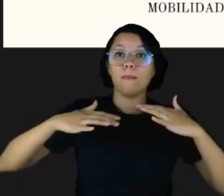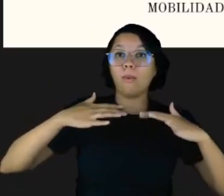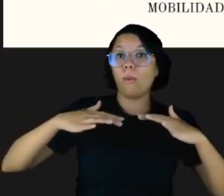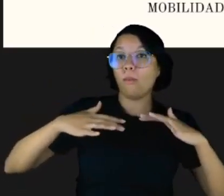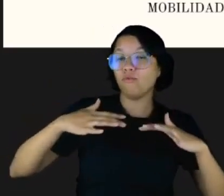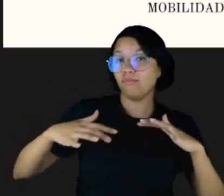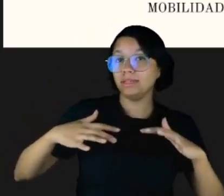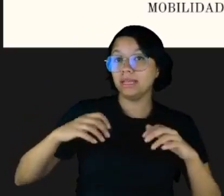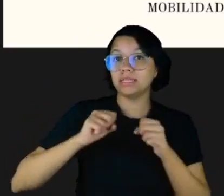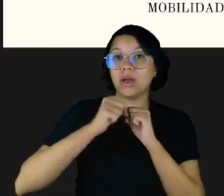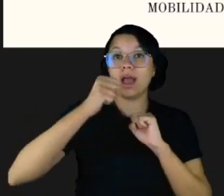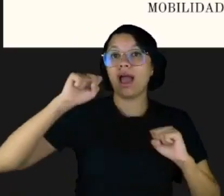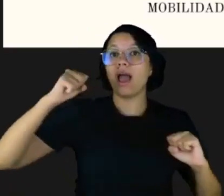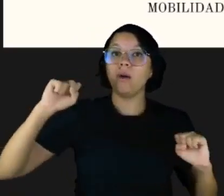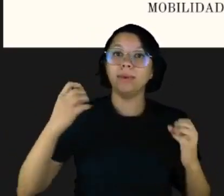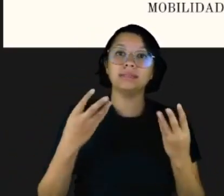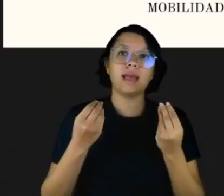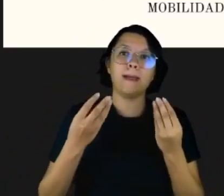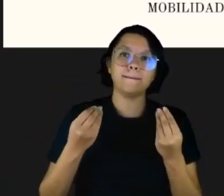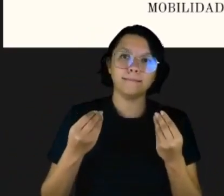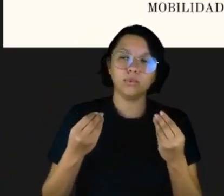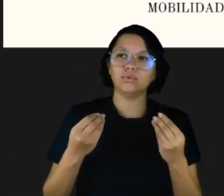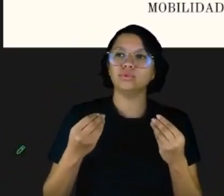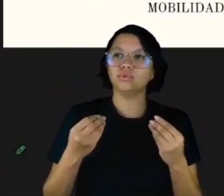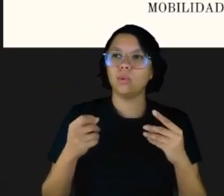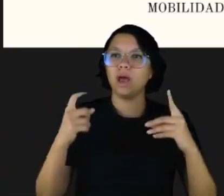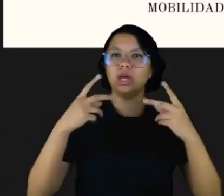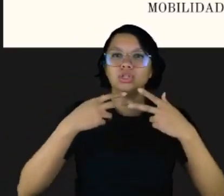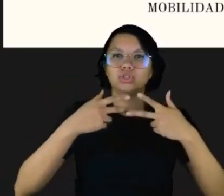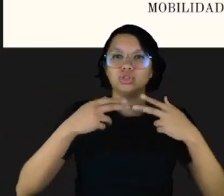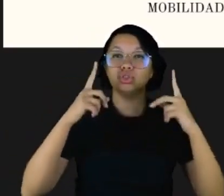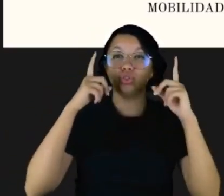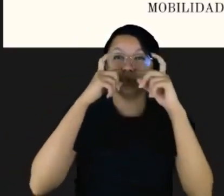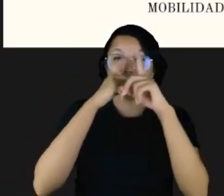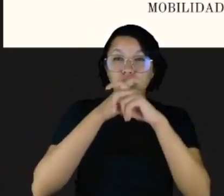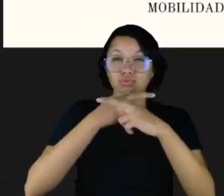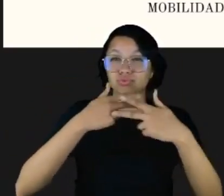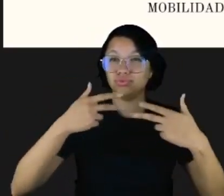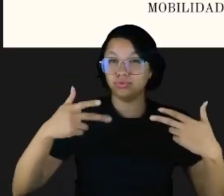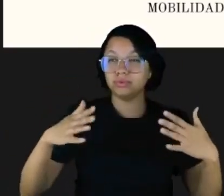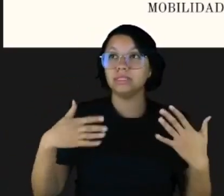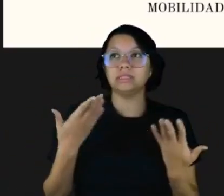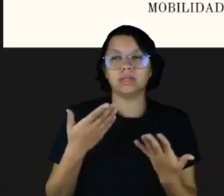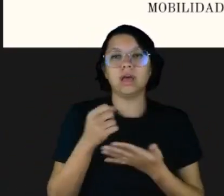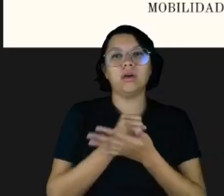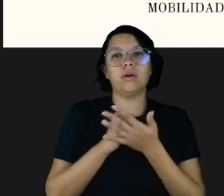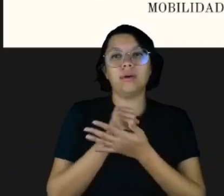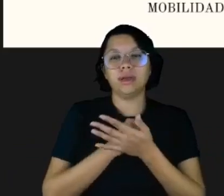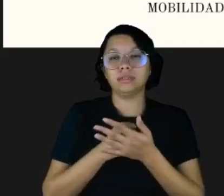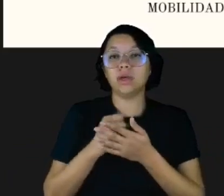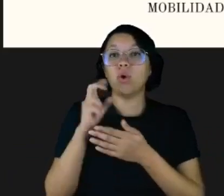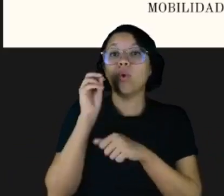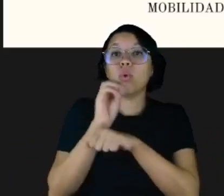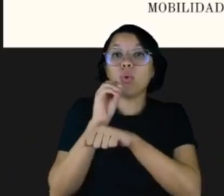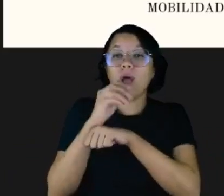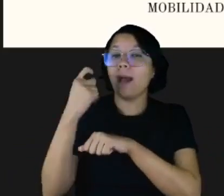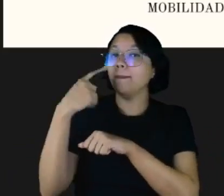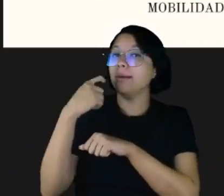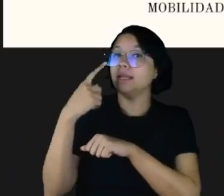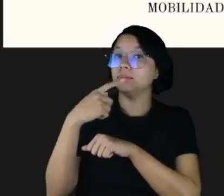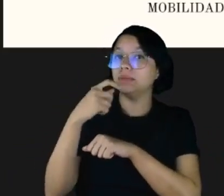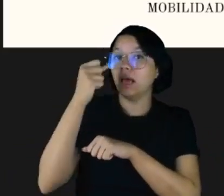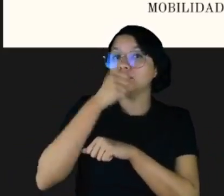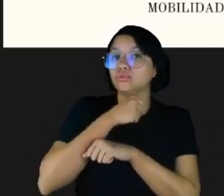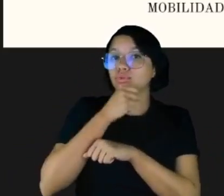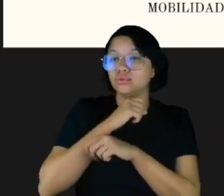e aumenta a multicomplexidade. Então, é fundamental esse cuidado com a medicação do idoso. E por último,